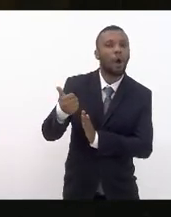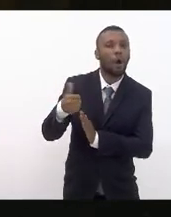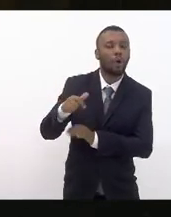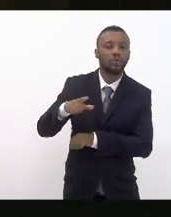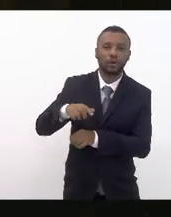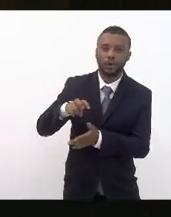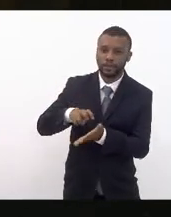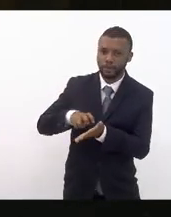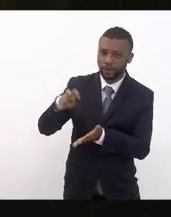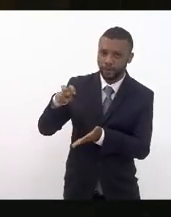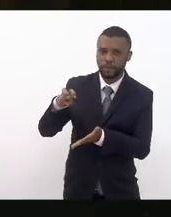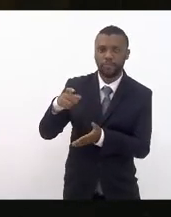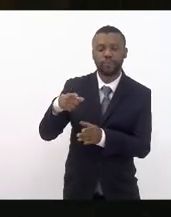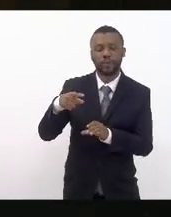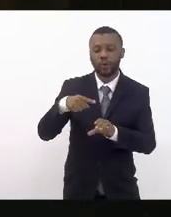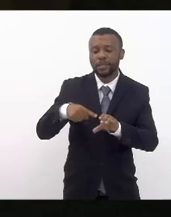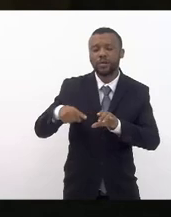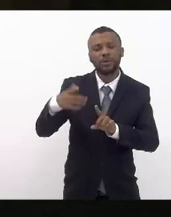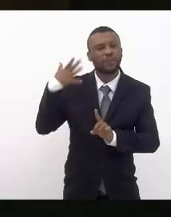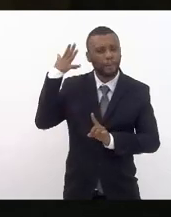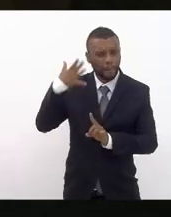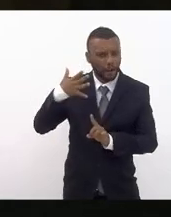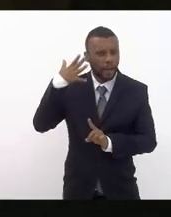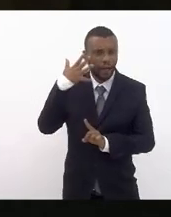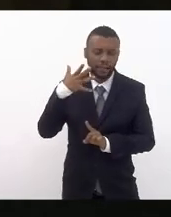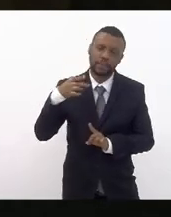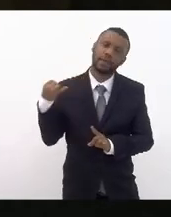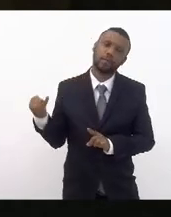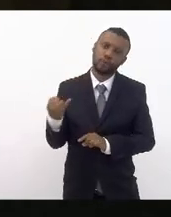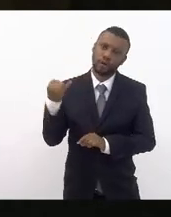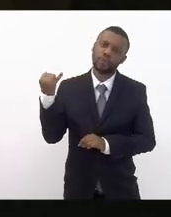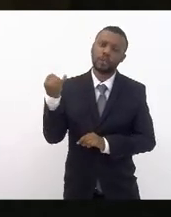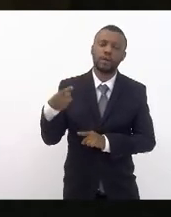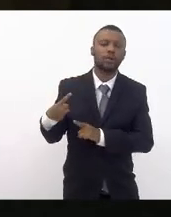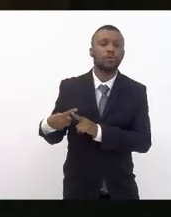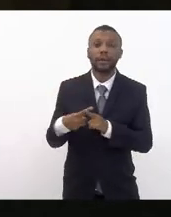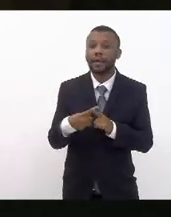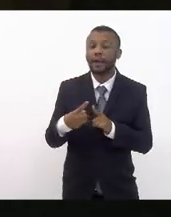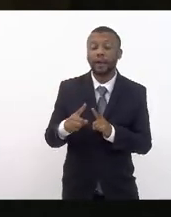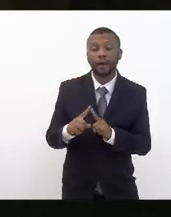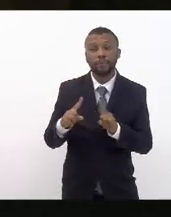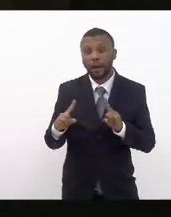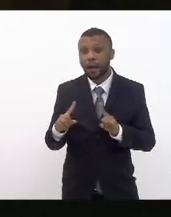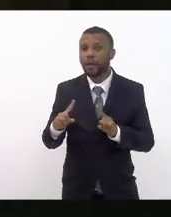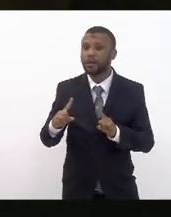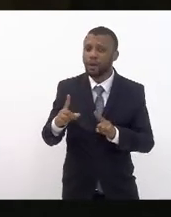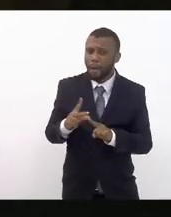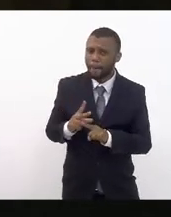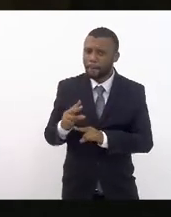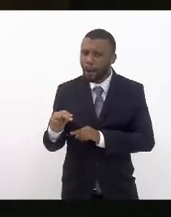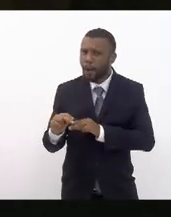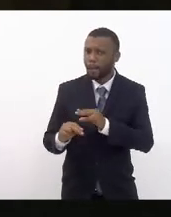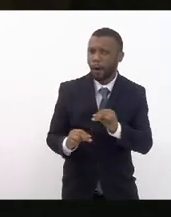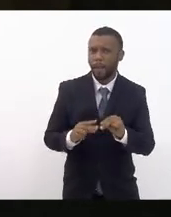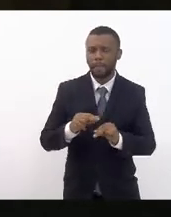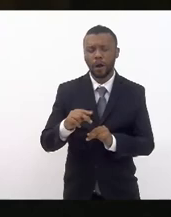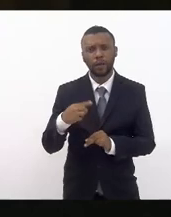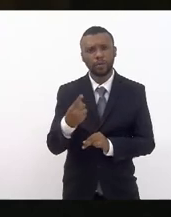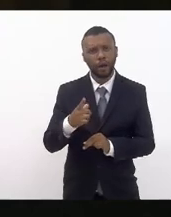de palestras necessário, porque, apesar de todas as conquistas que nós já